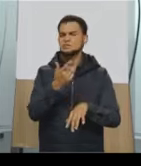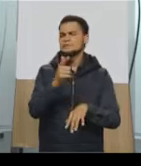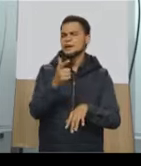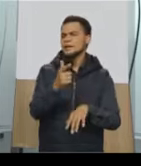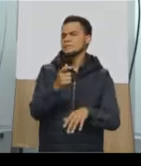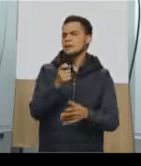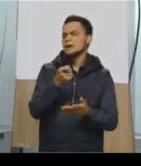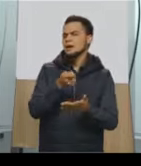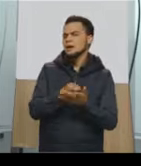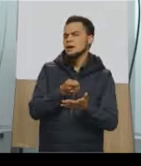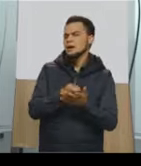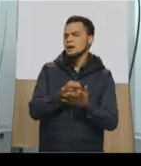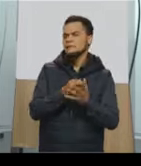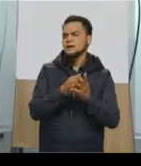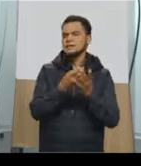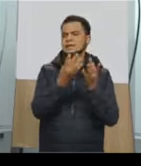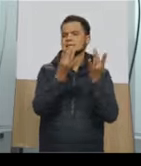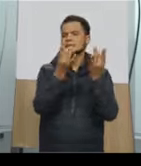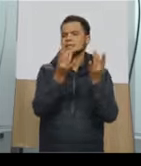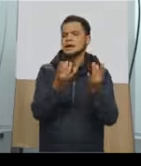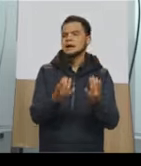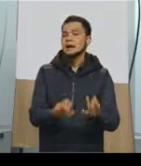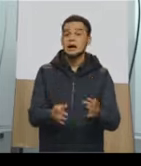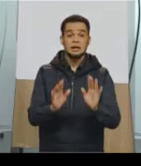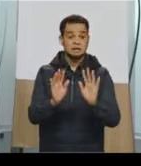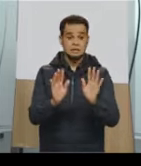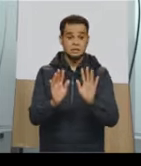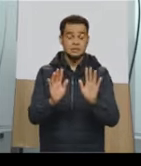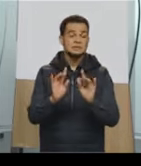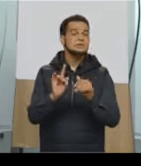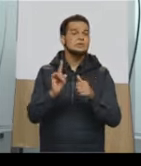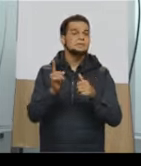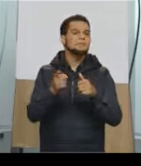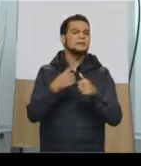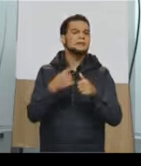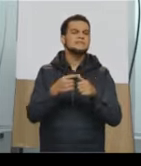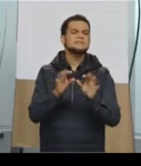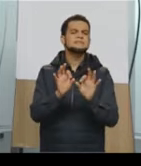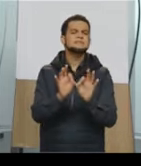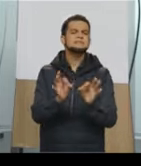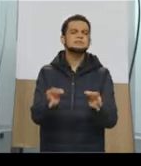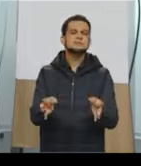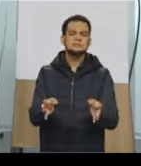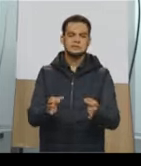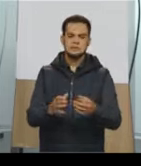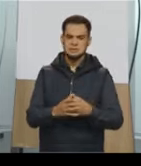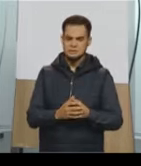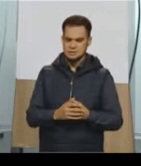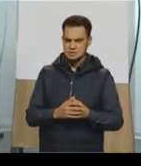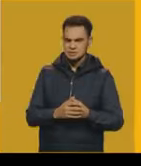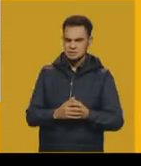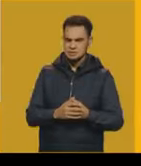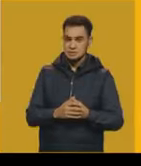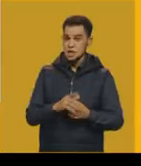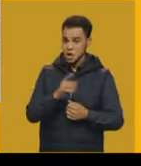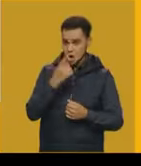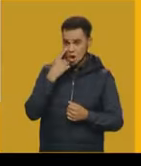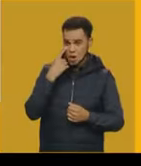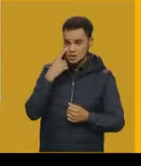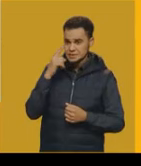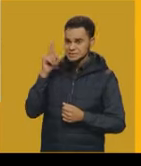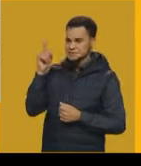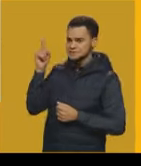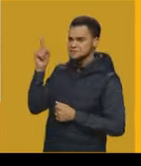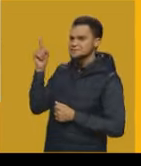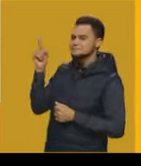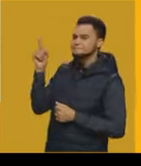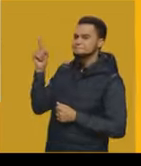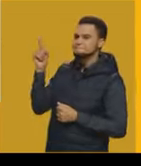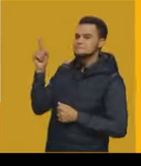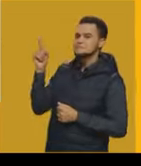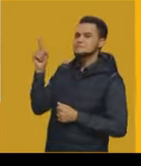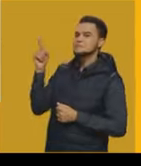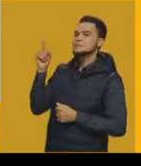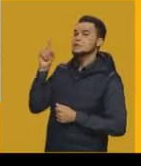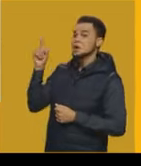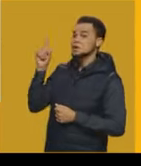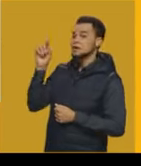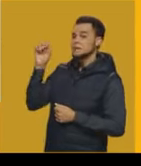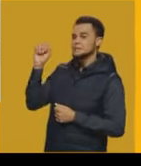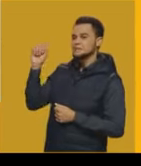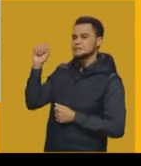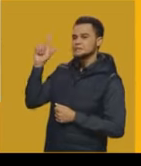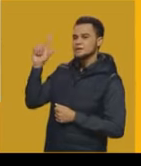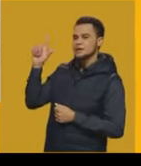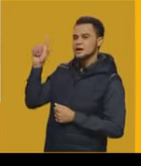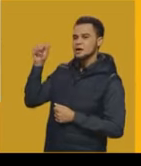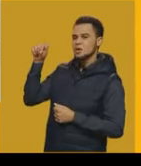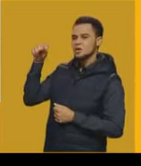muito detalhado, então nós vamos ficar primeiro com os mais simples, ok? Então, Da classificação alquila, nós temos